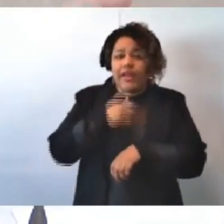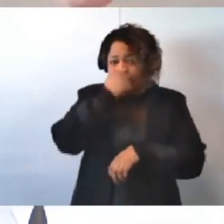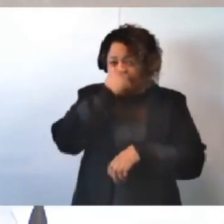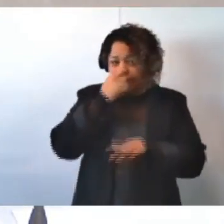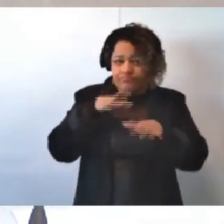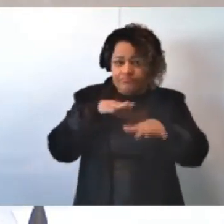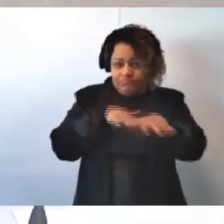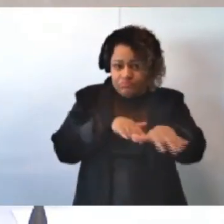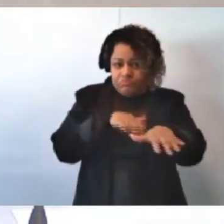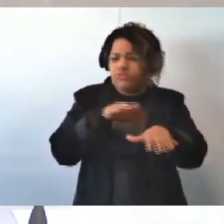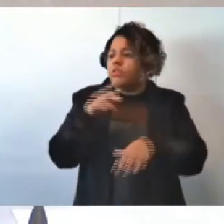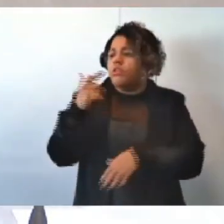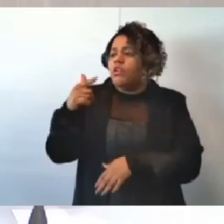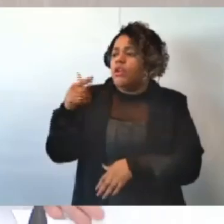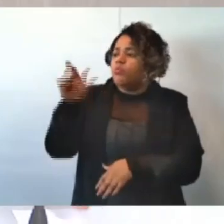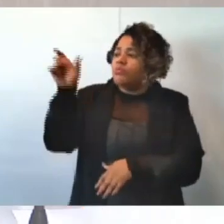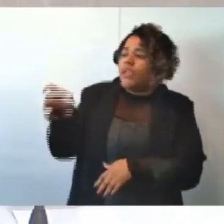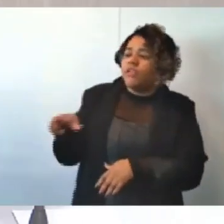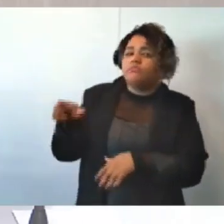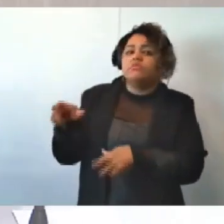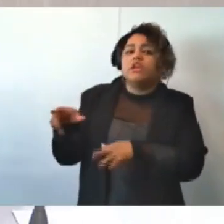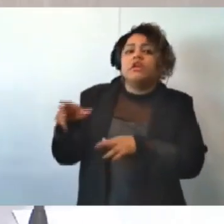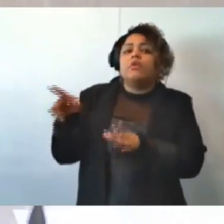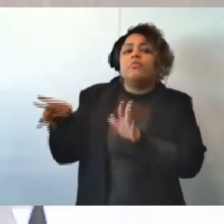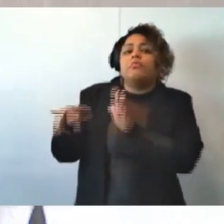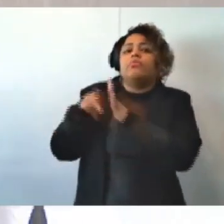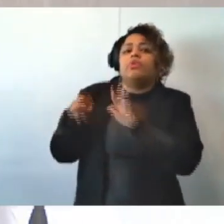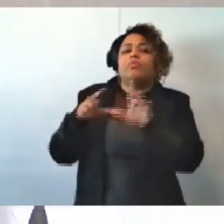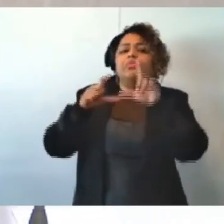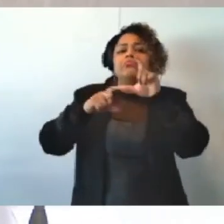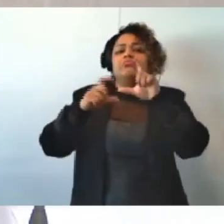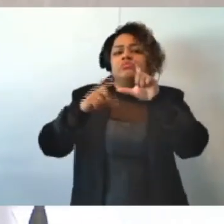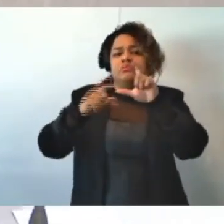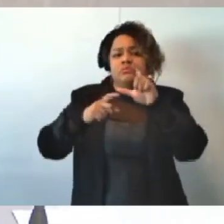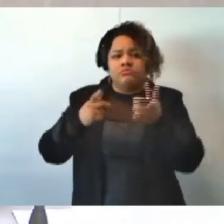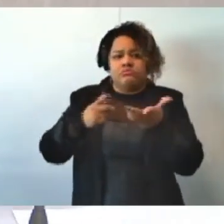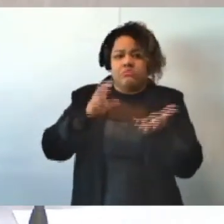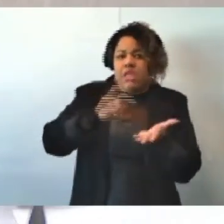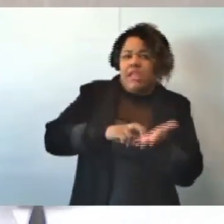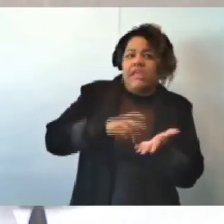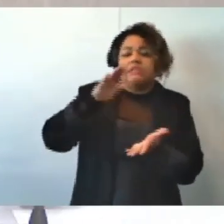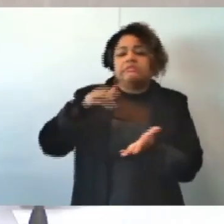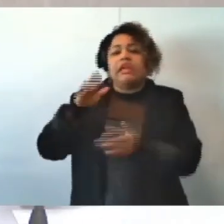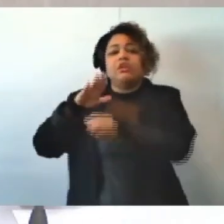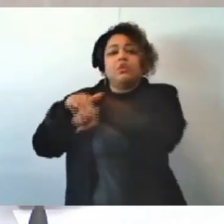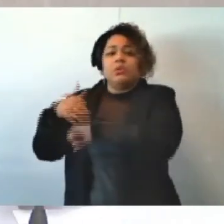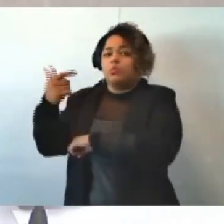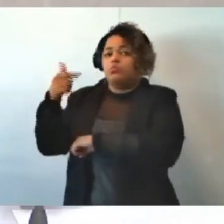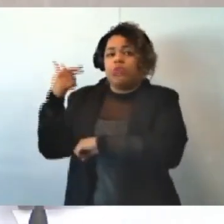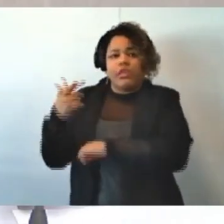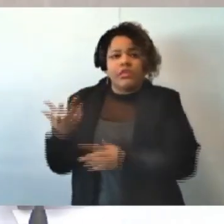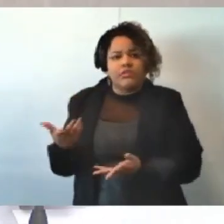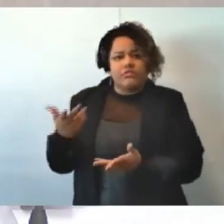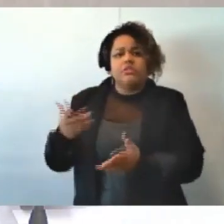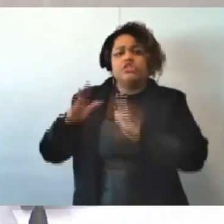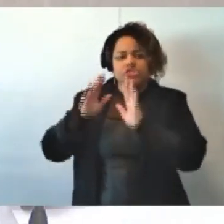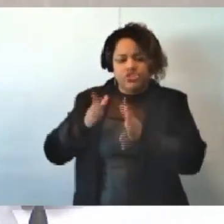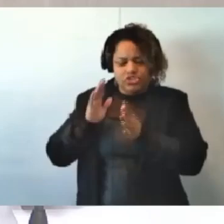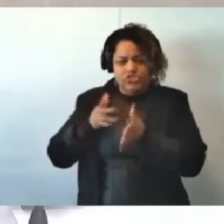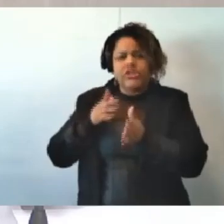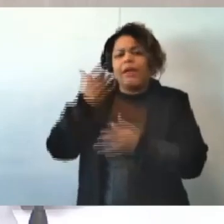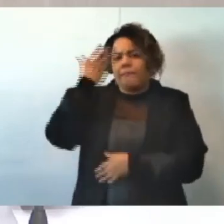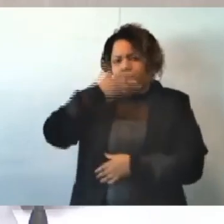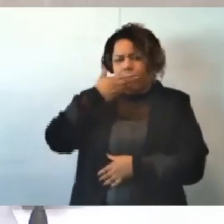não tem agente de manhã, não tem agente de tarde, não tem agente de noite. Tudo isso foi documentado. Então, não tem como